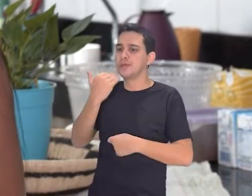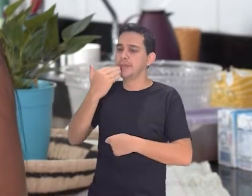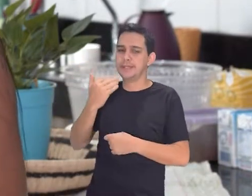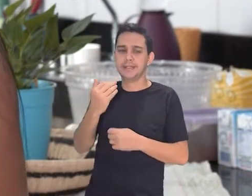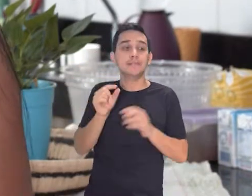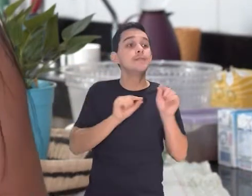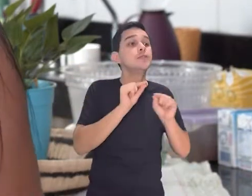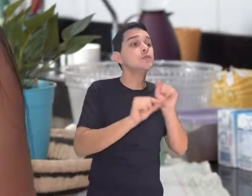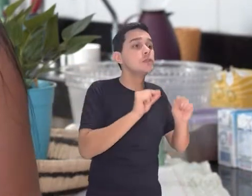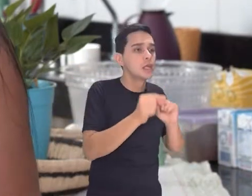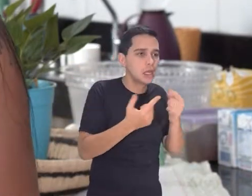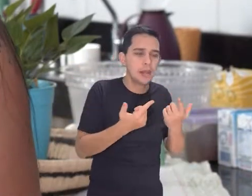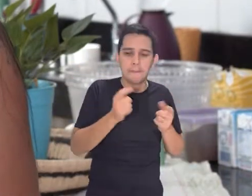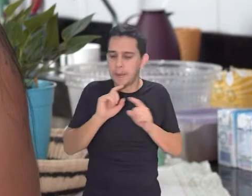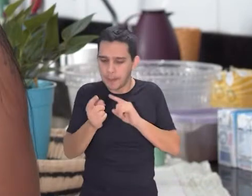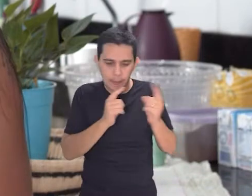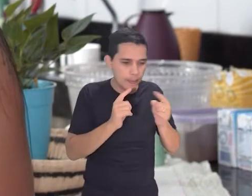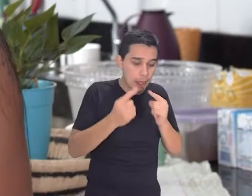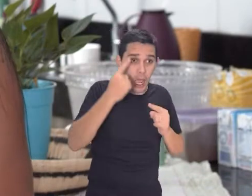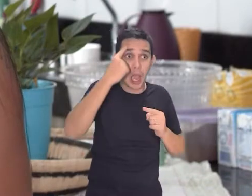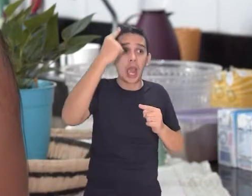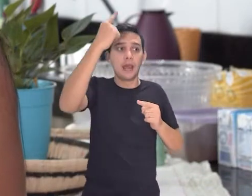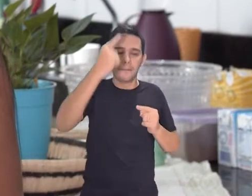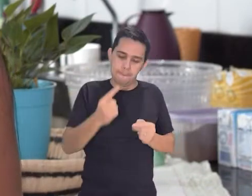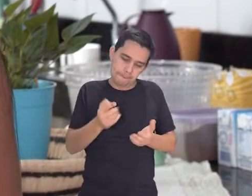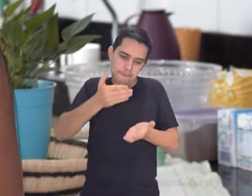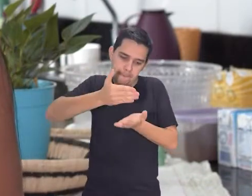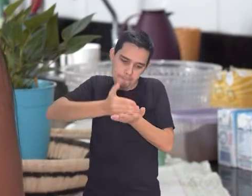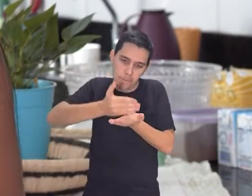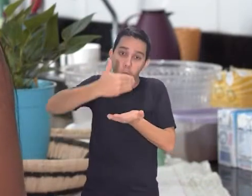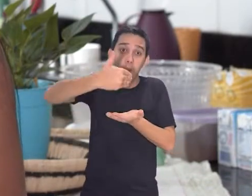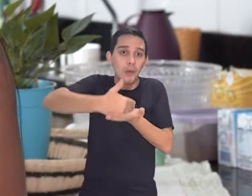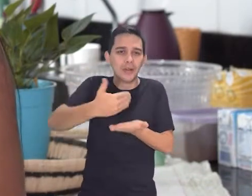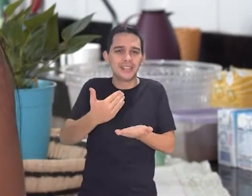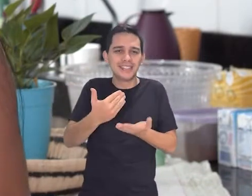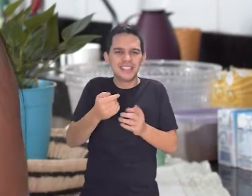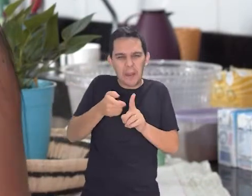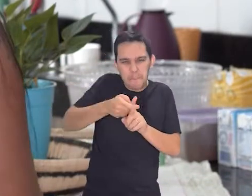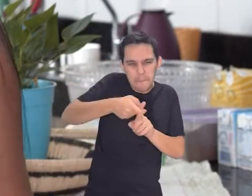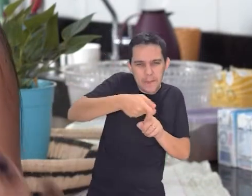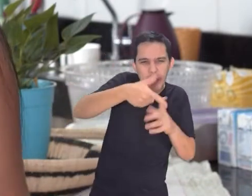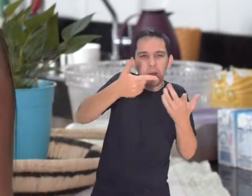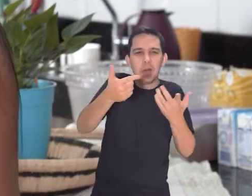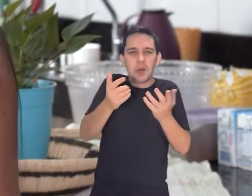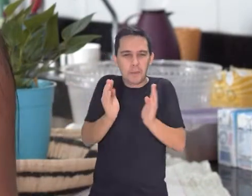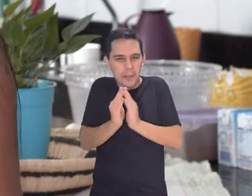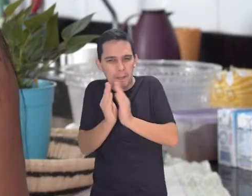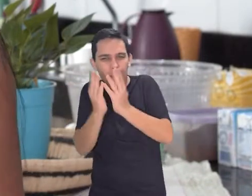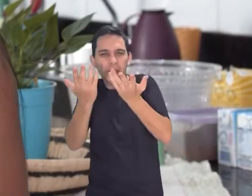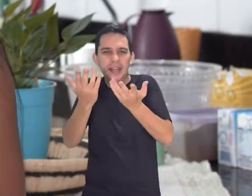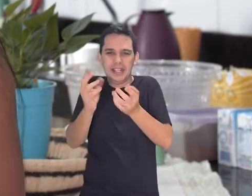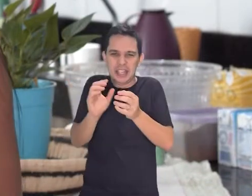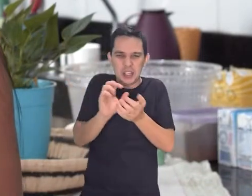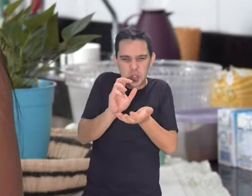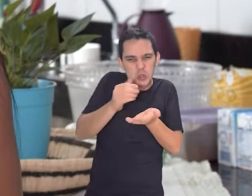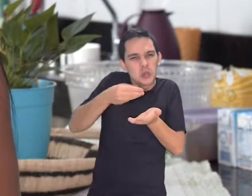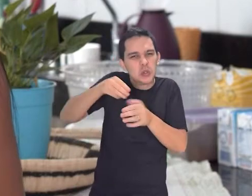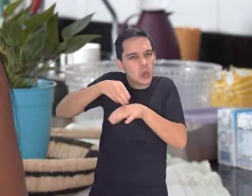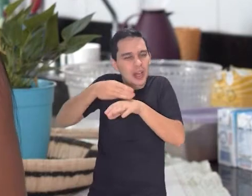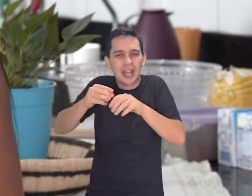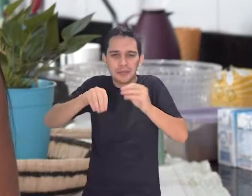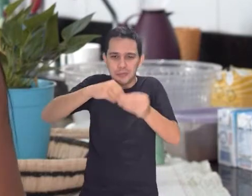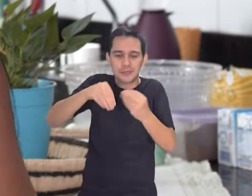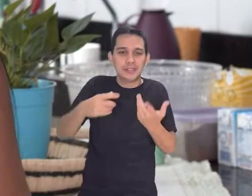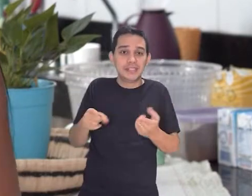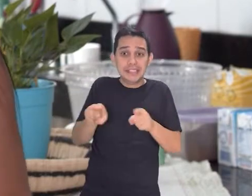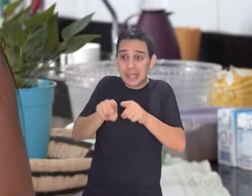né? E aí foi quando surgiu esse bolo, né? De milho com brigadeiro de pamonha e a receita de família, que é o bolo de cenoura do meu